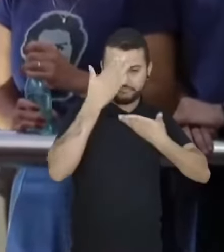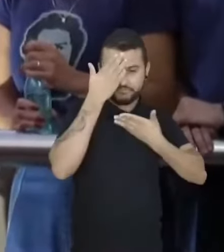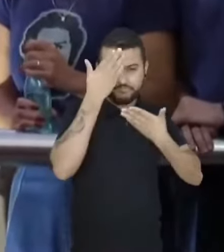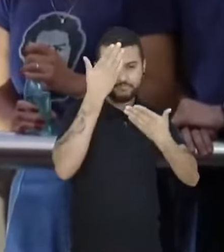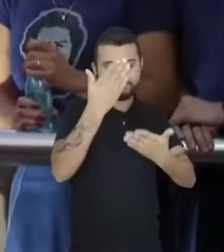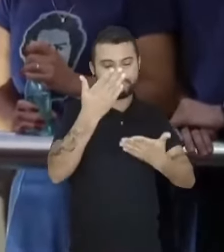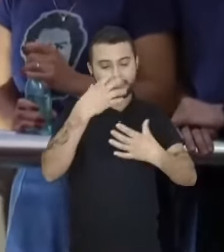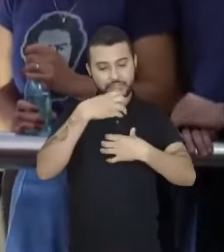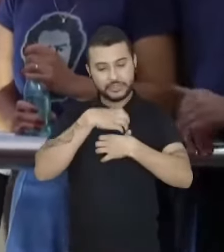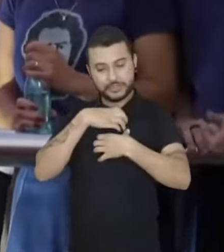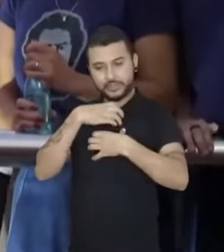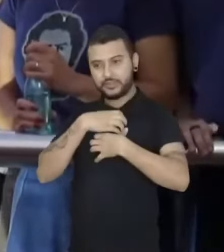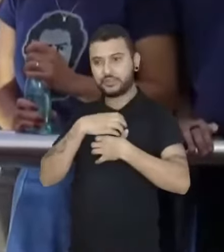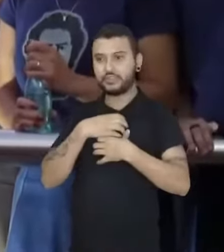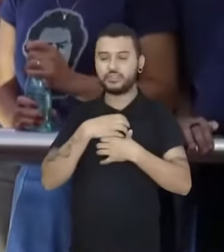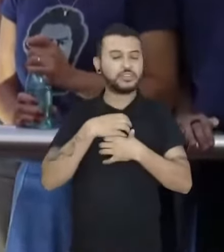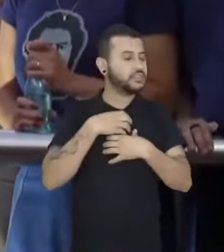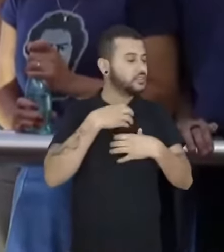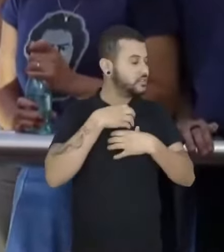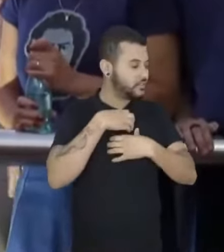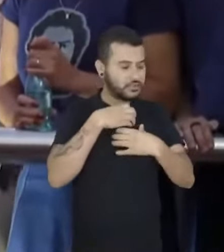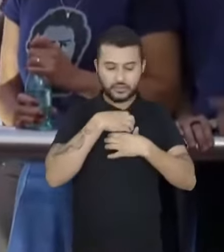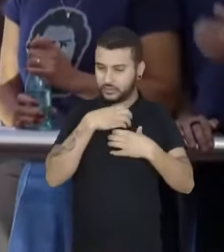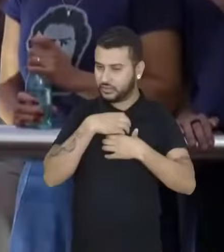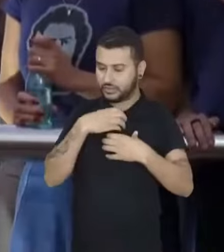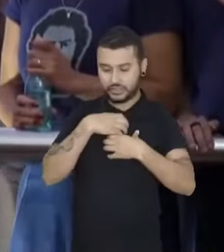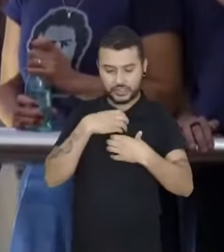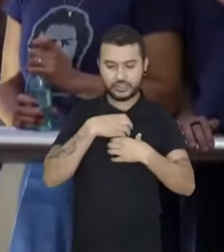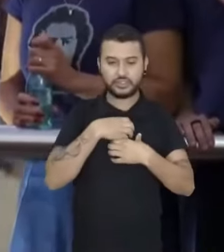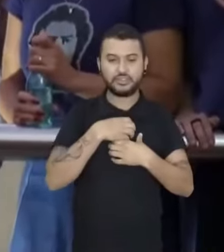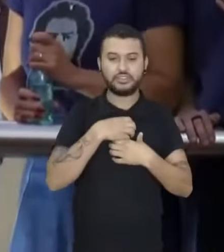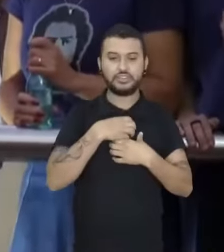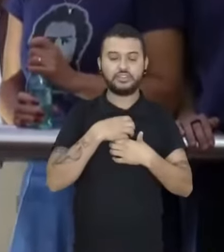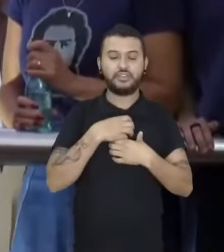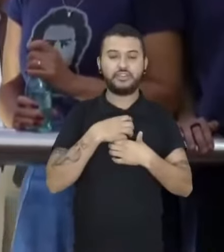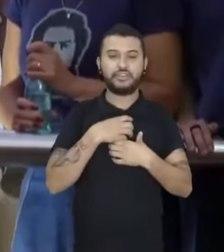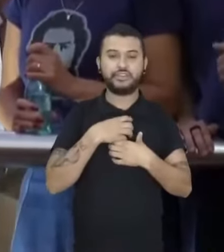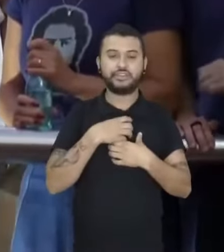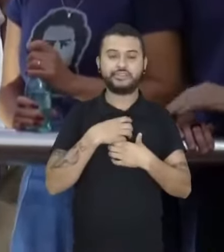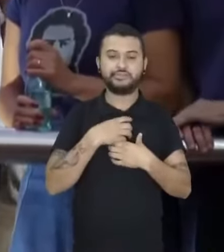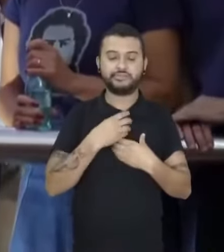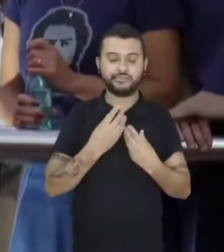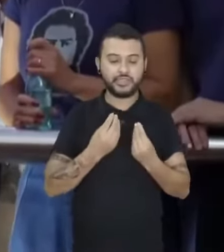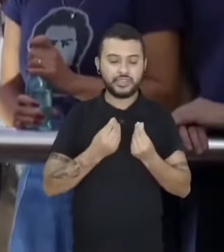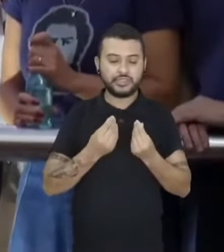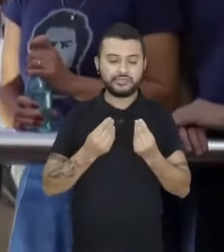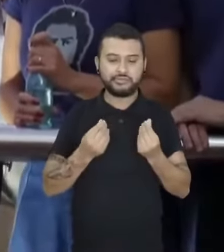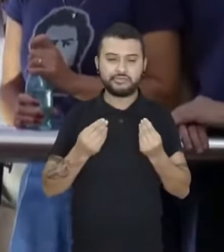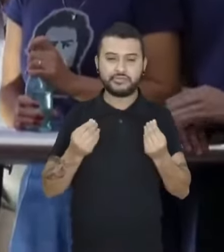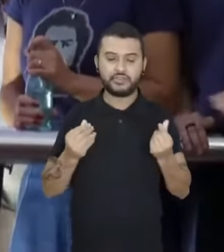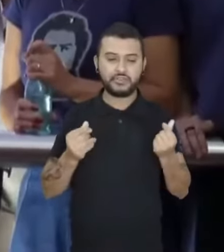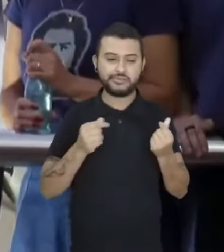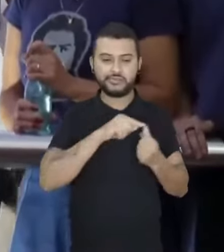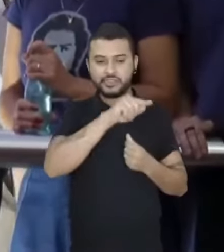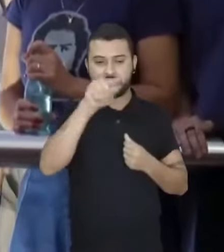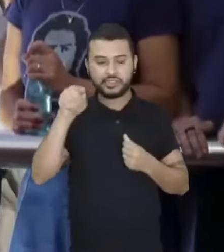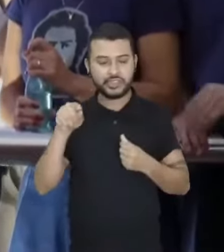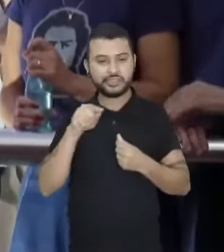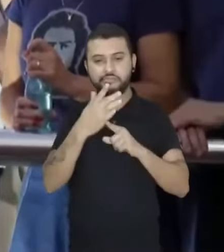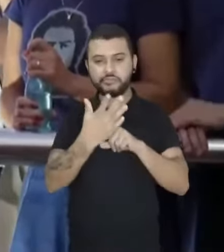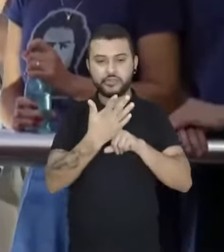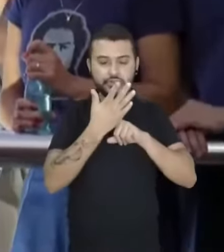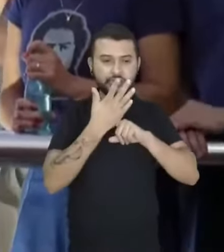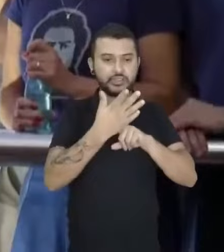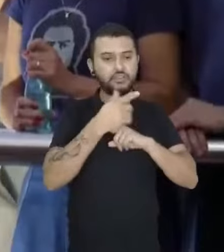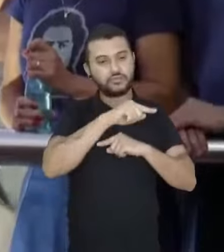Eu sou muito, mas muito, muito sensível ao gesto democrático